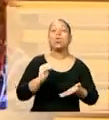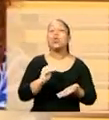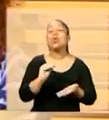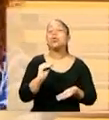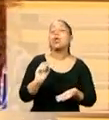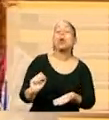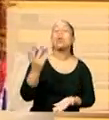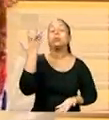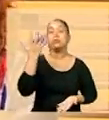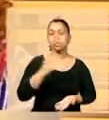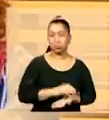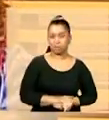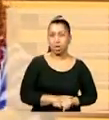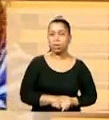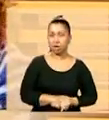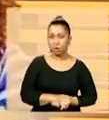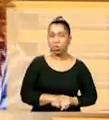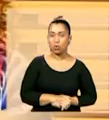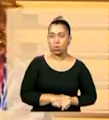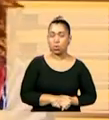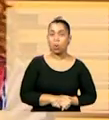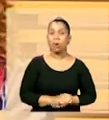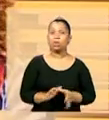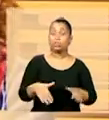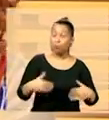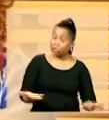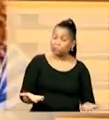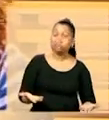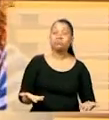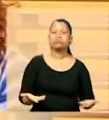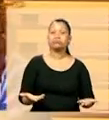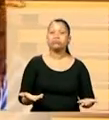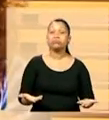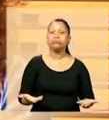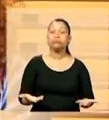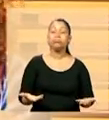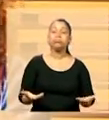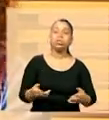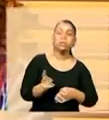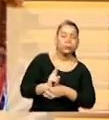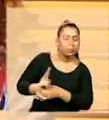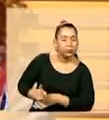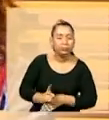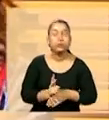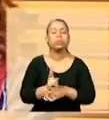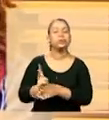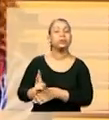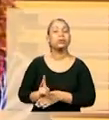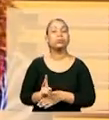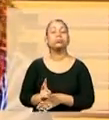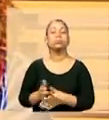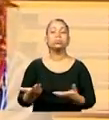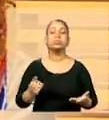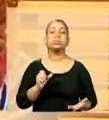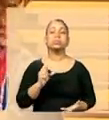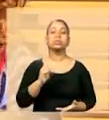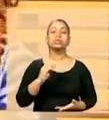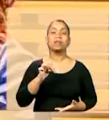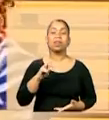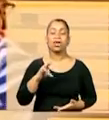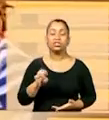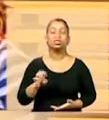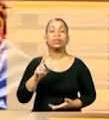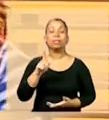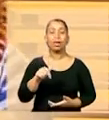O que gerou a situação desse acidente? E aí, a partir dessa inspeção na empresa, o Sereste